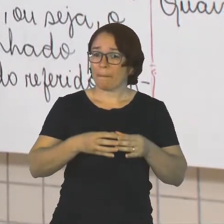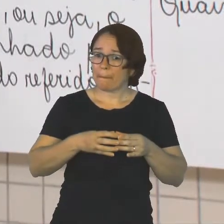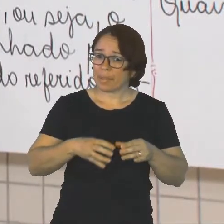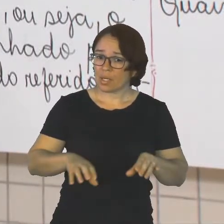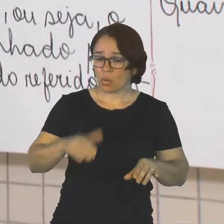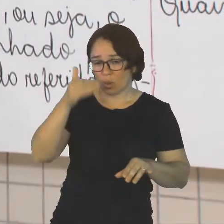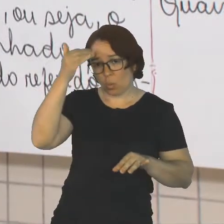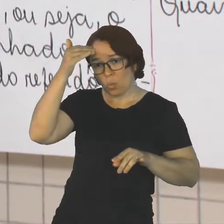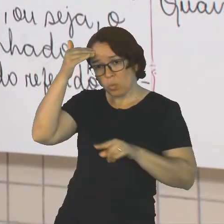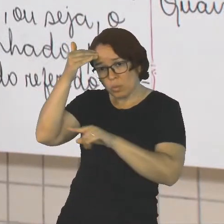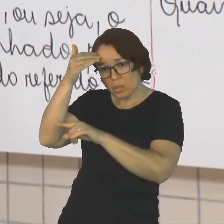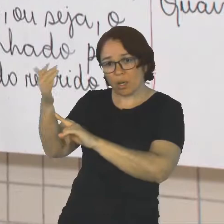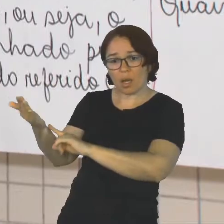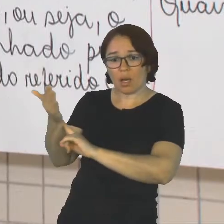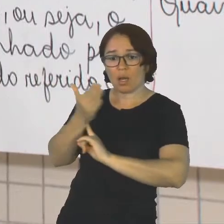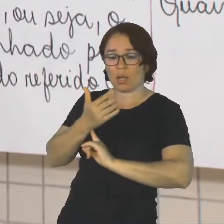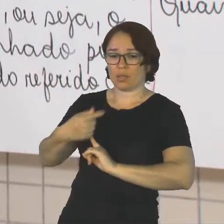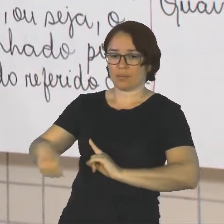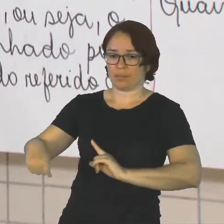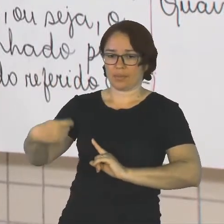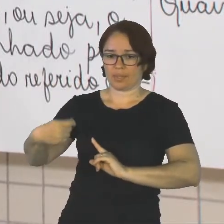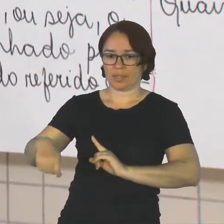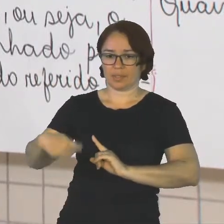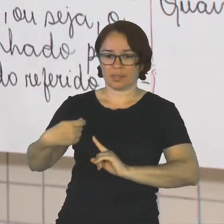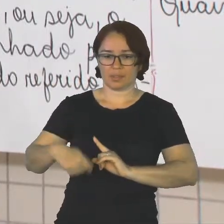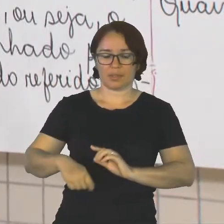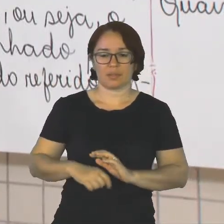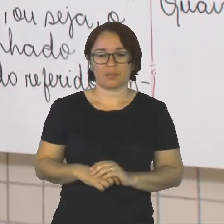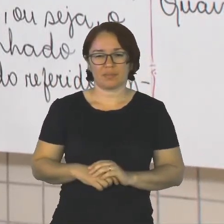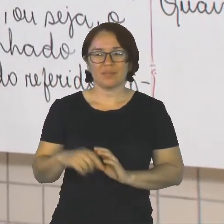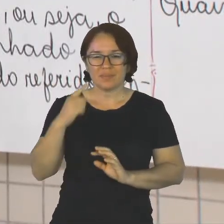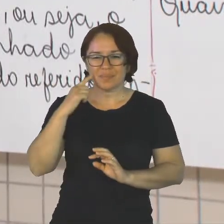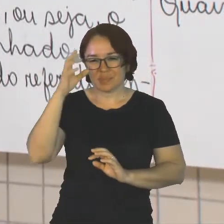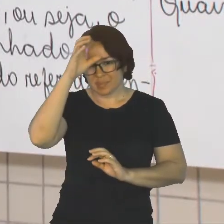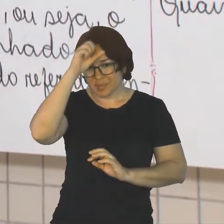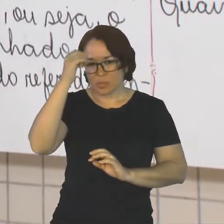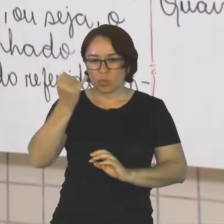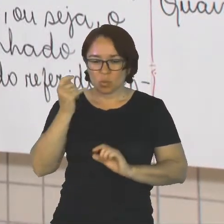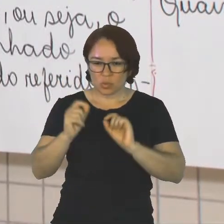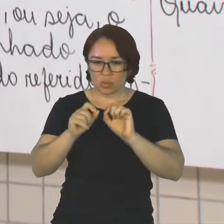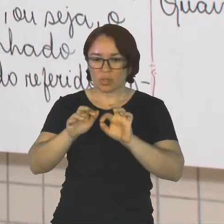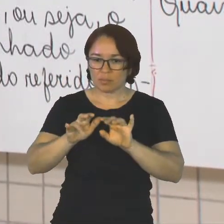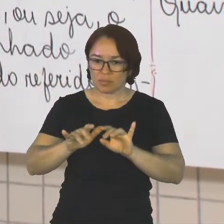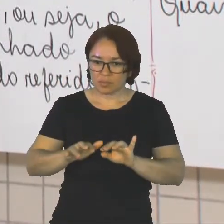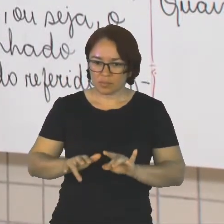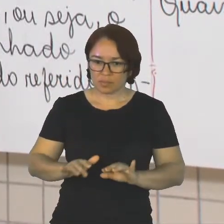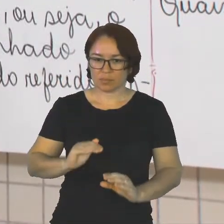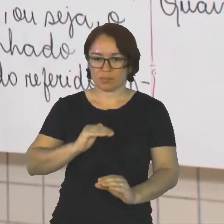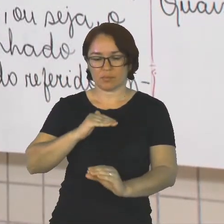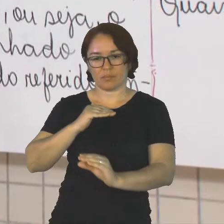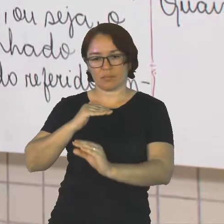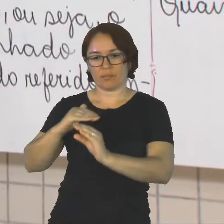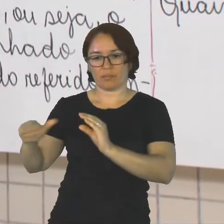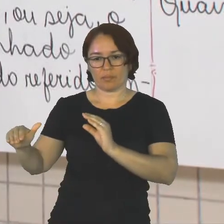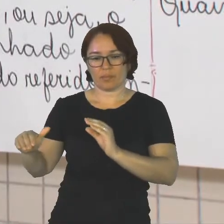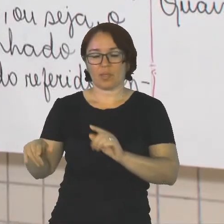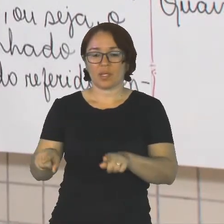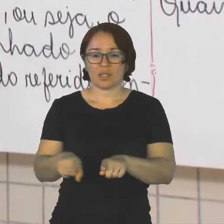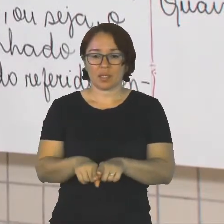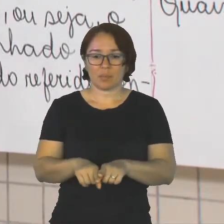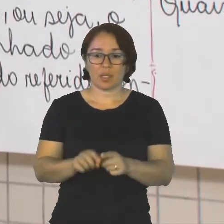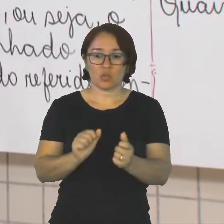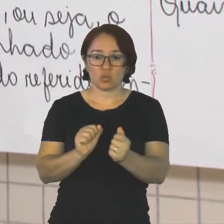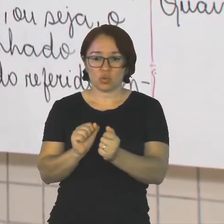seja solucionada. Ela precisa ser digitada e precisa ter anexado a